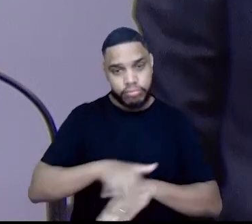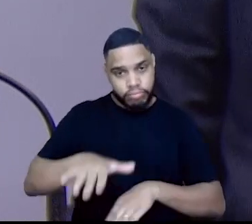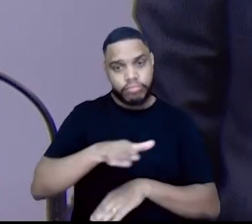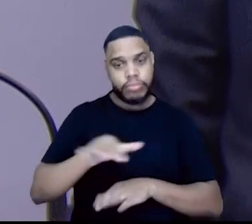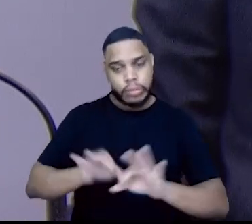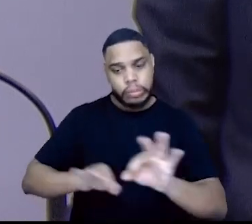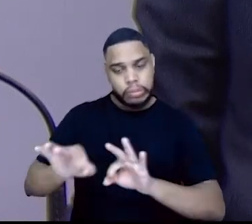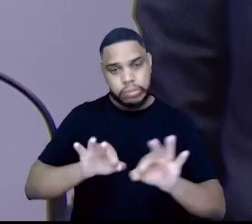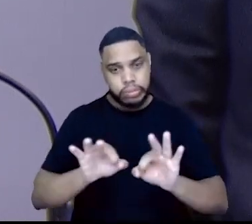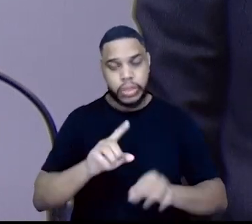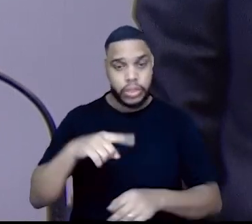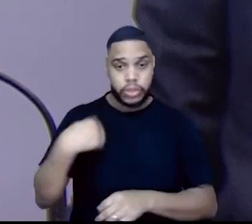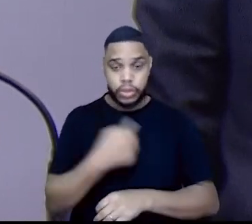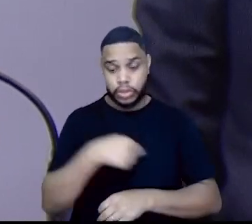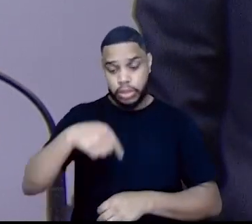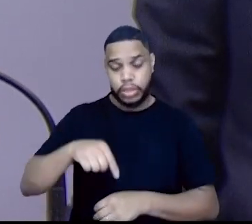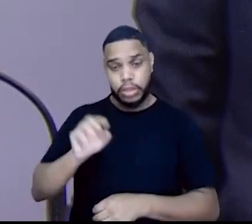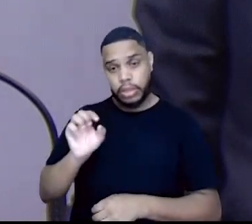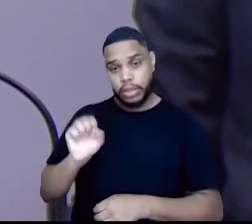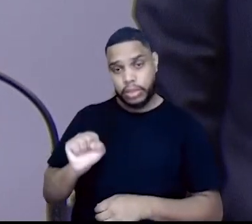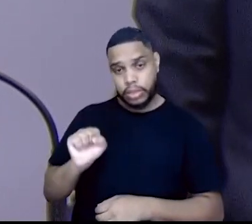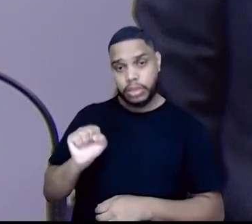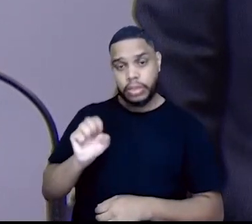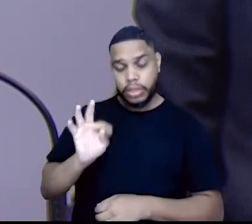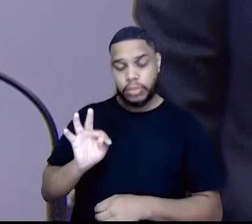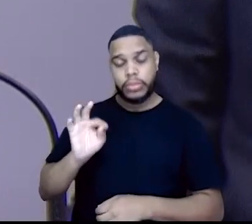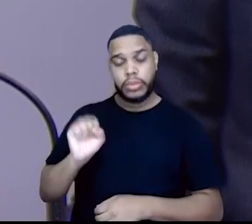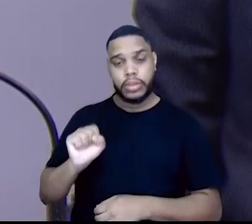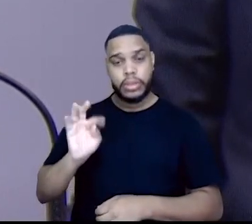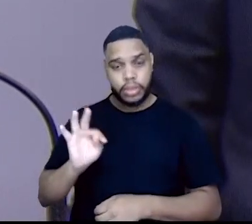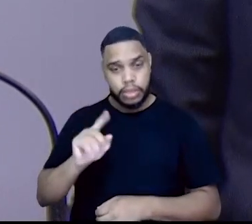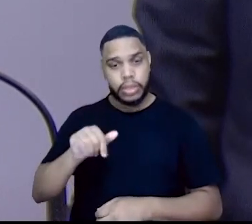para nós, o Tribunal Superior do Trabalho, não poderia ser mais oportuno.